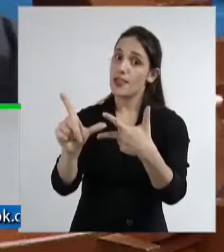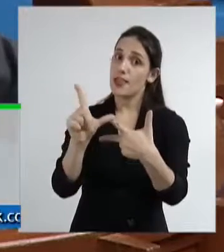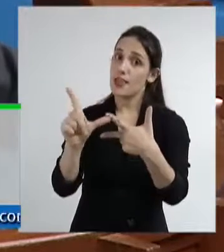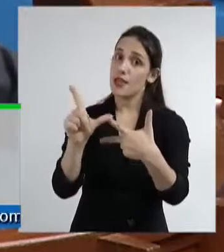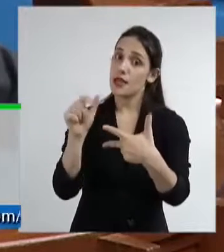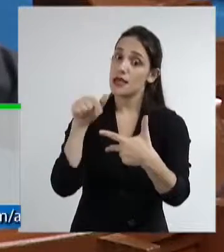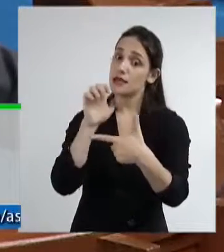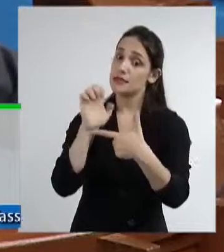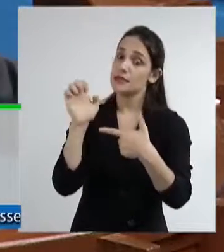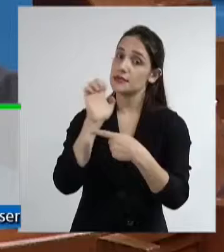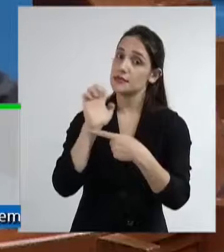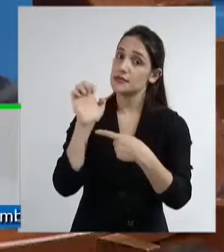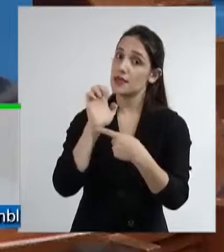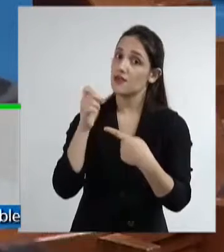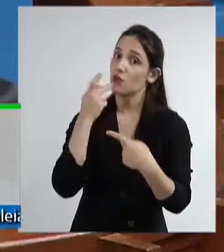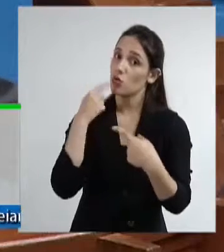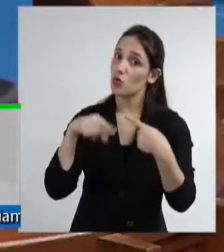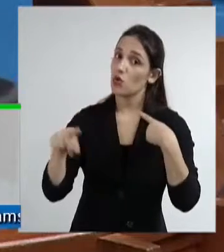de um Estado.